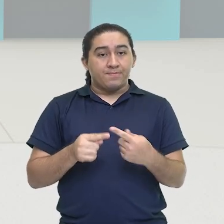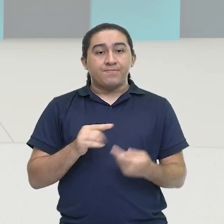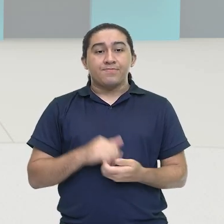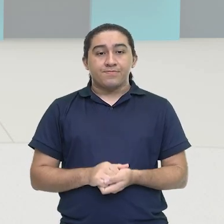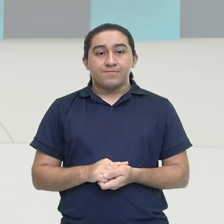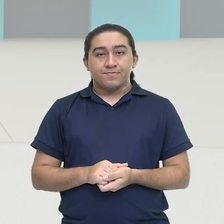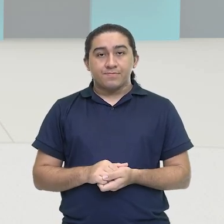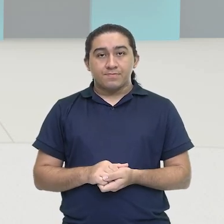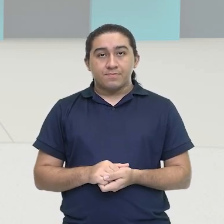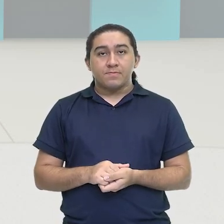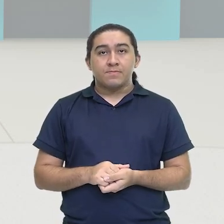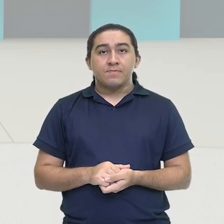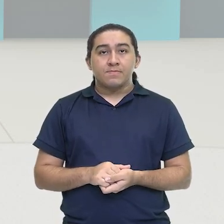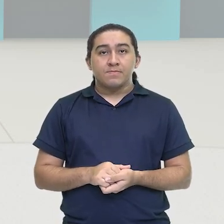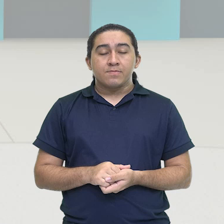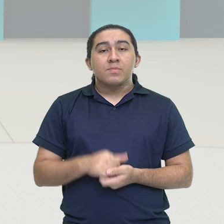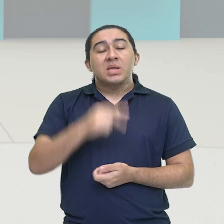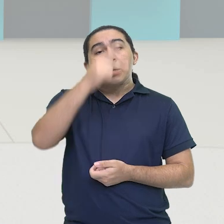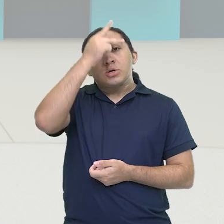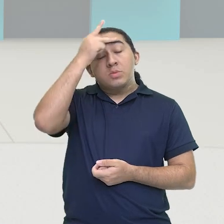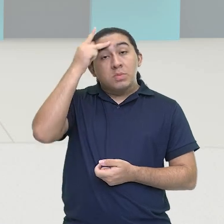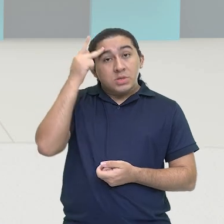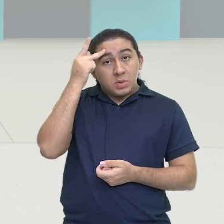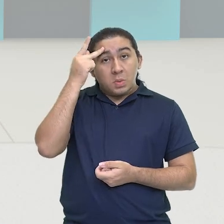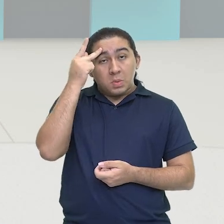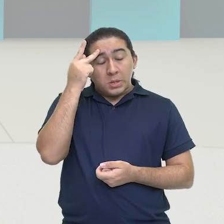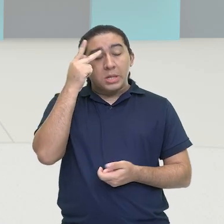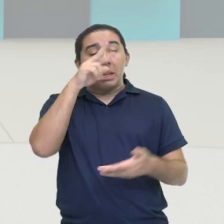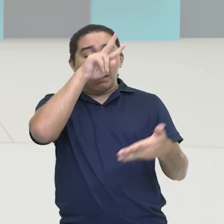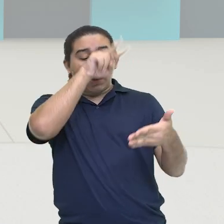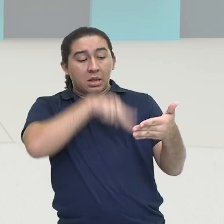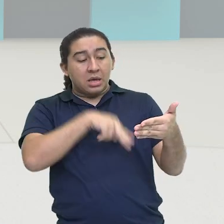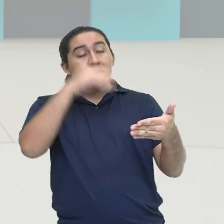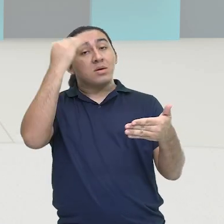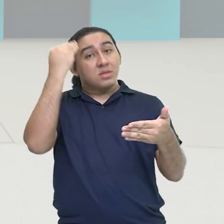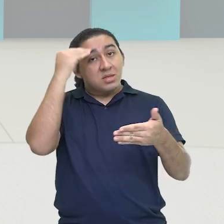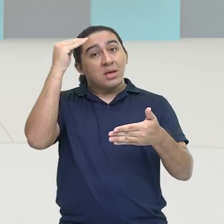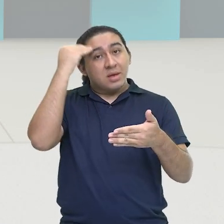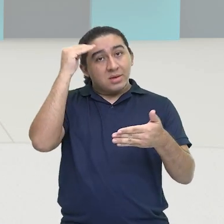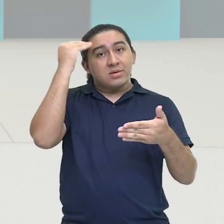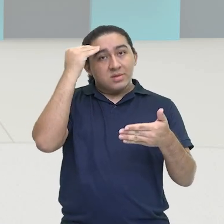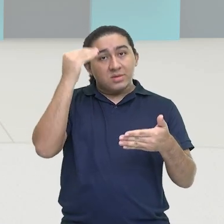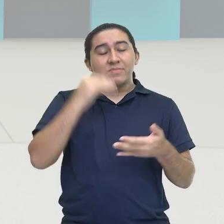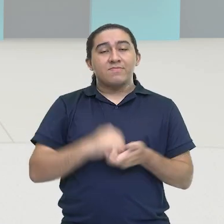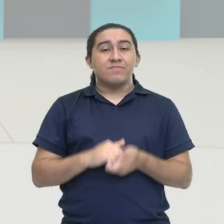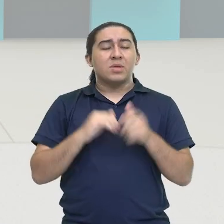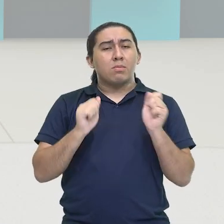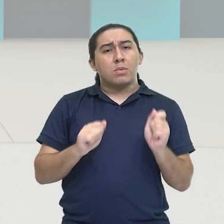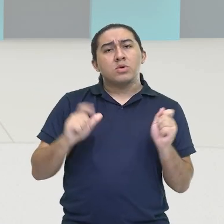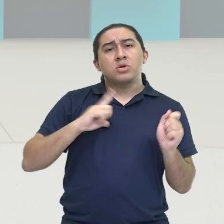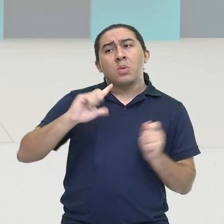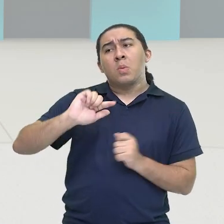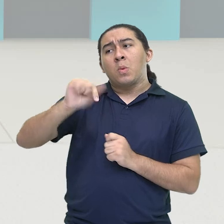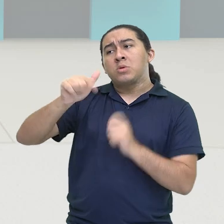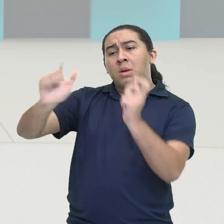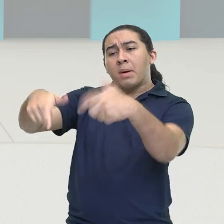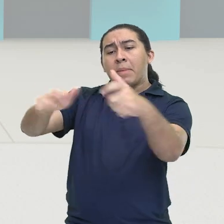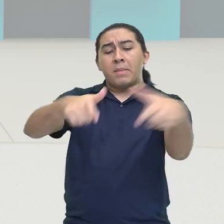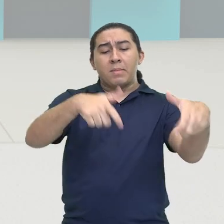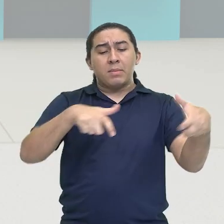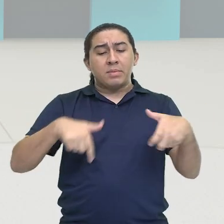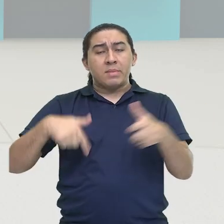as pessoas, né, elas vão compreender, seja aqui, seja em outro lugar, em qualquer lugar